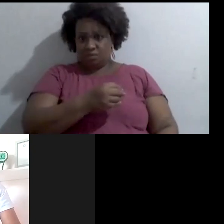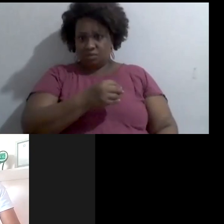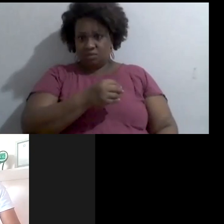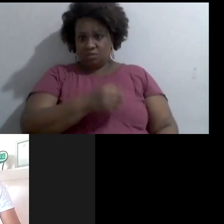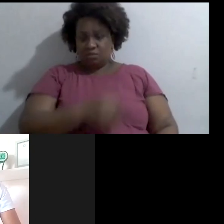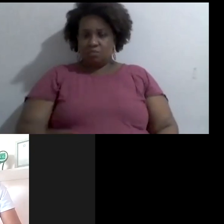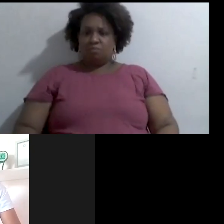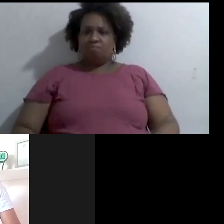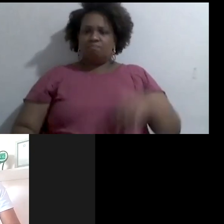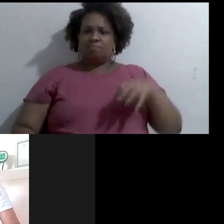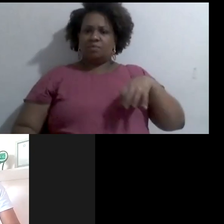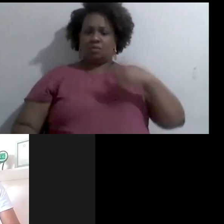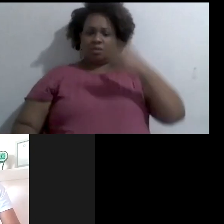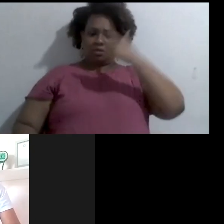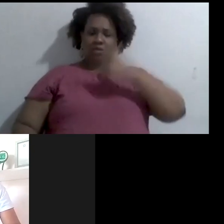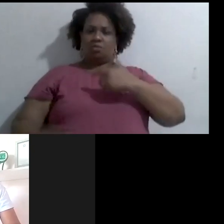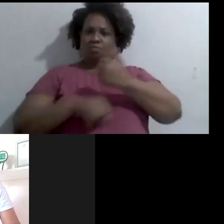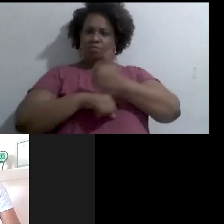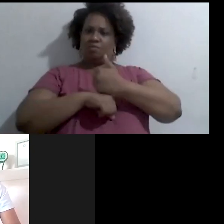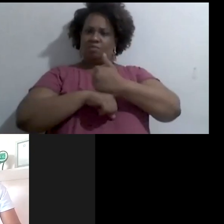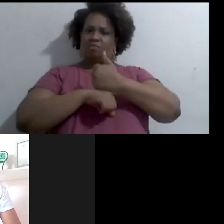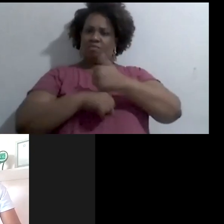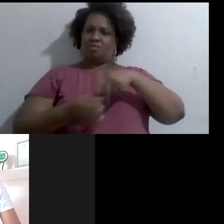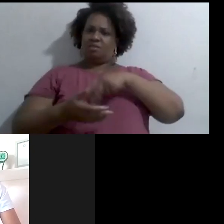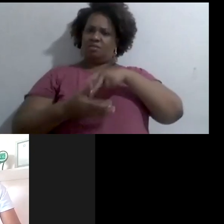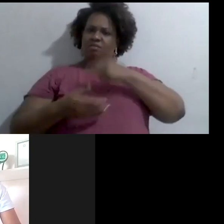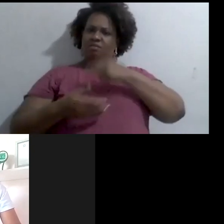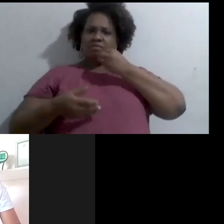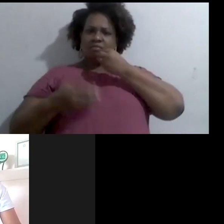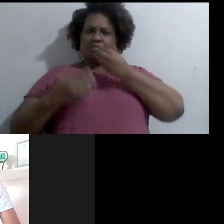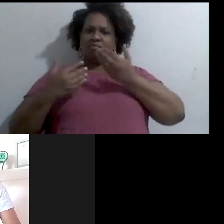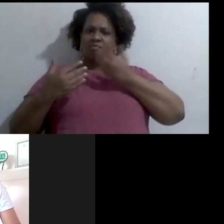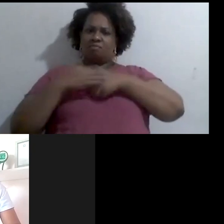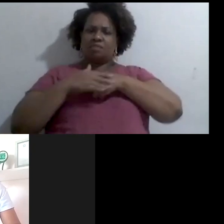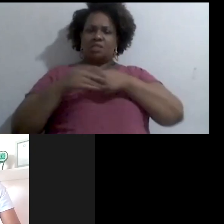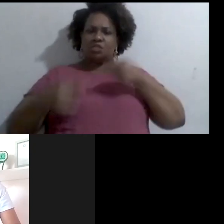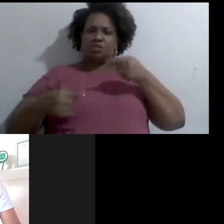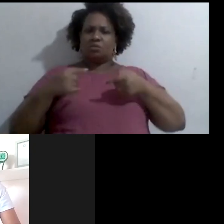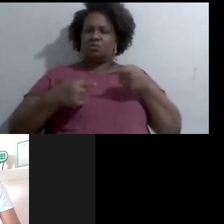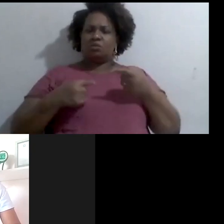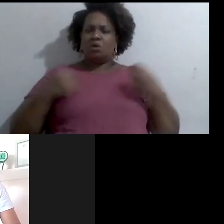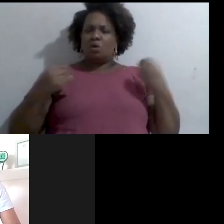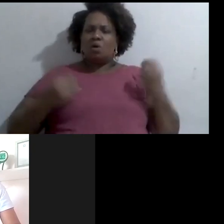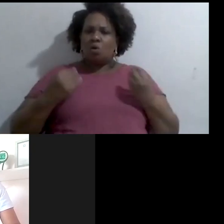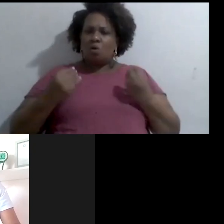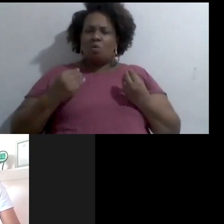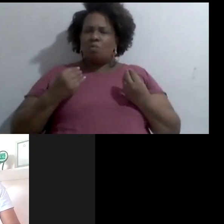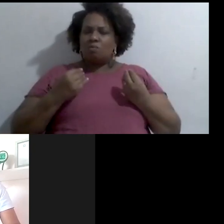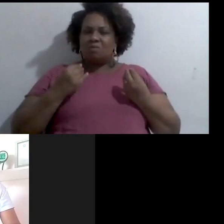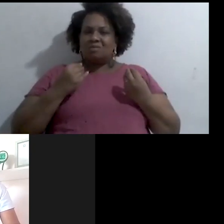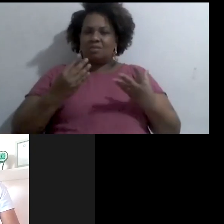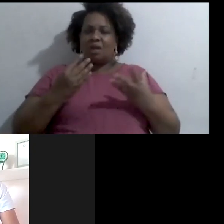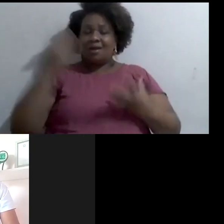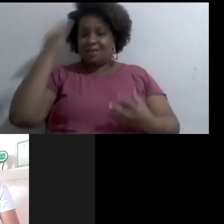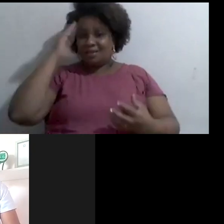uma profissional da dança. Eu gostaria muito que a gente discutisse muito isso. Como fazer entender o